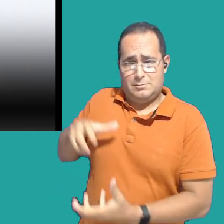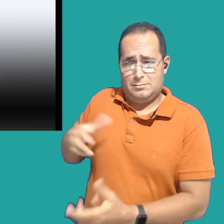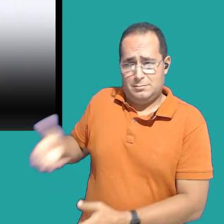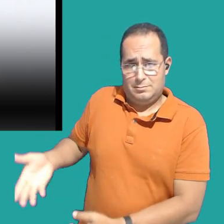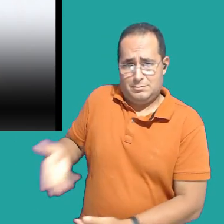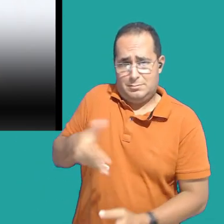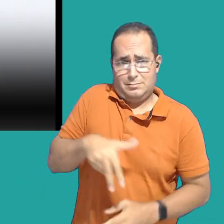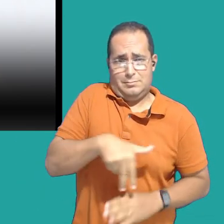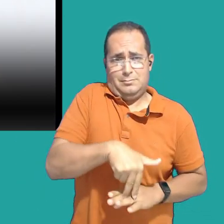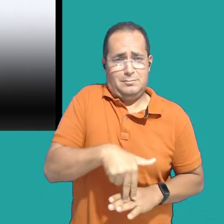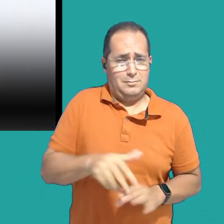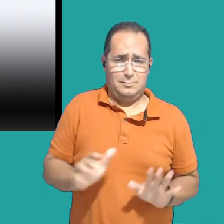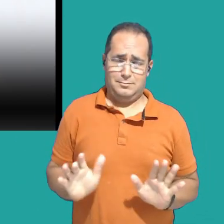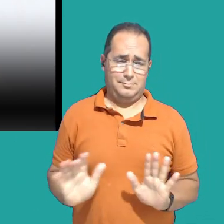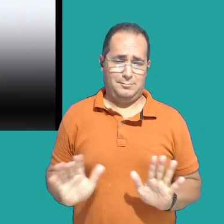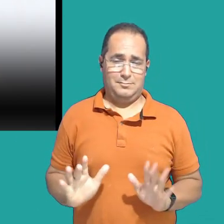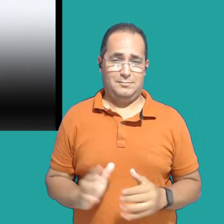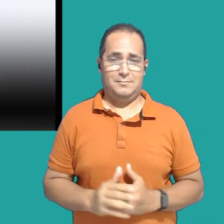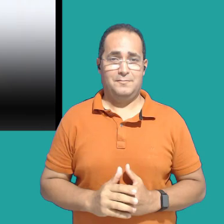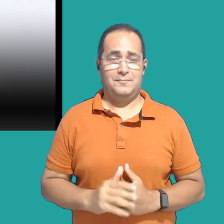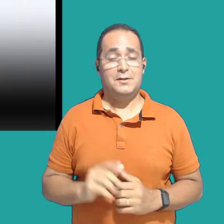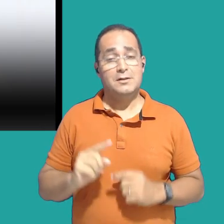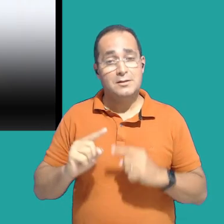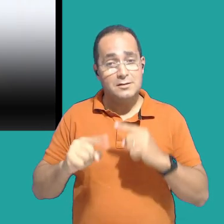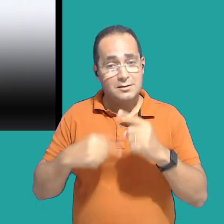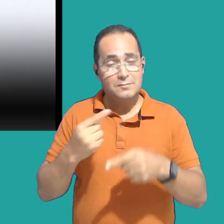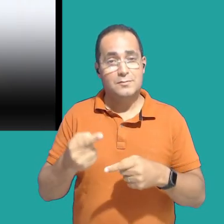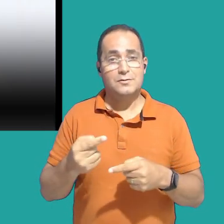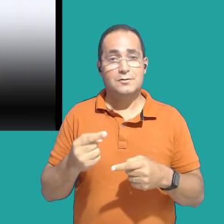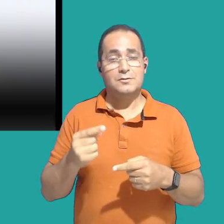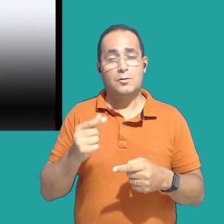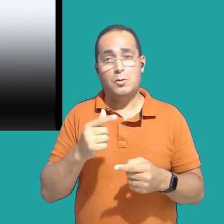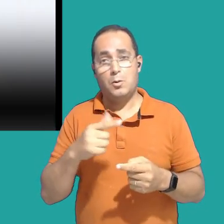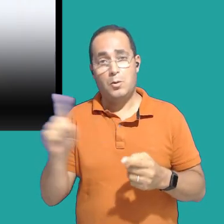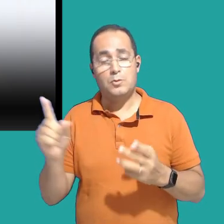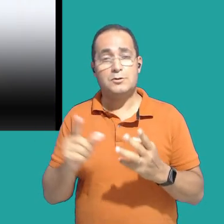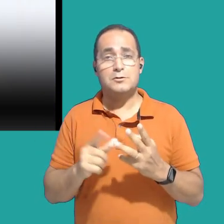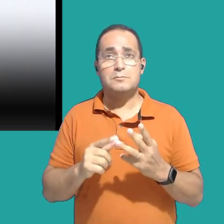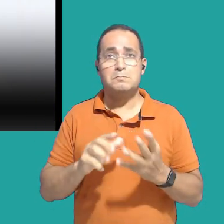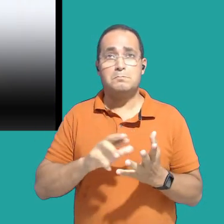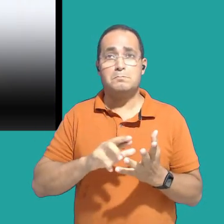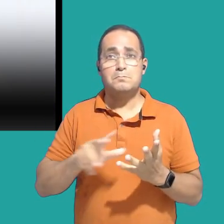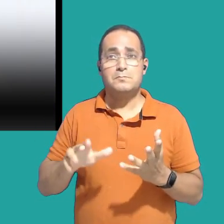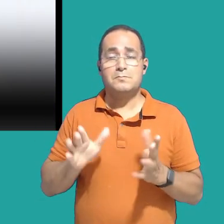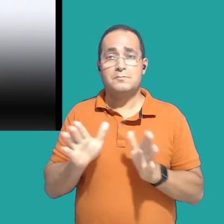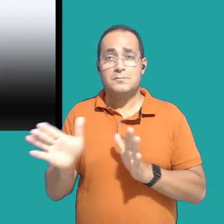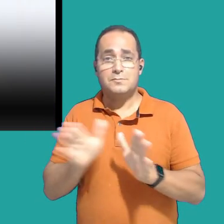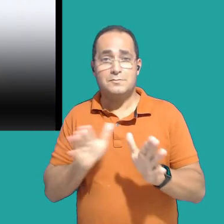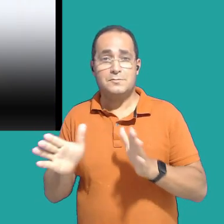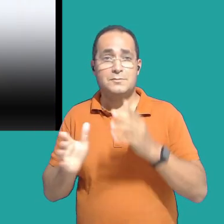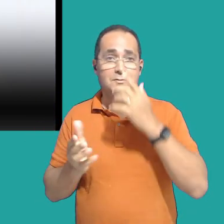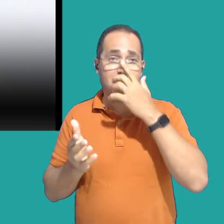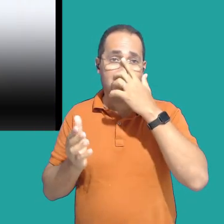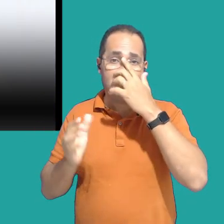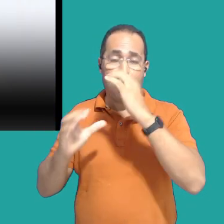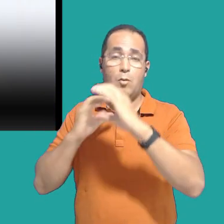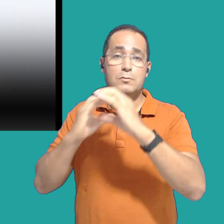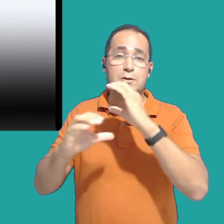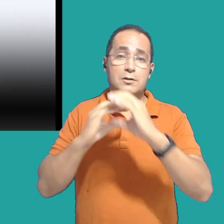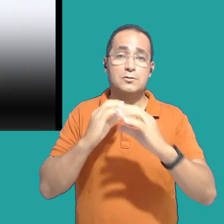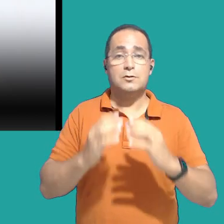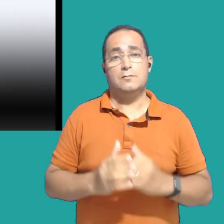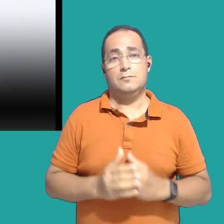ficar em pé a viagem toda. Então, depois foi surgindo as outras coisas, né? De